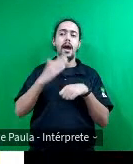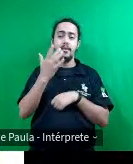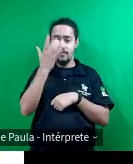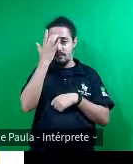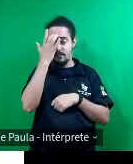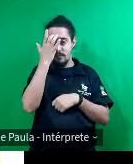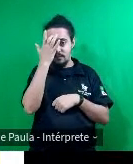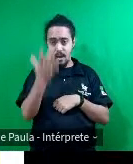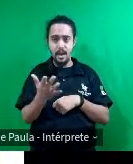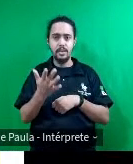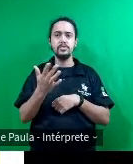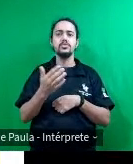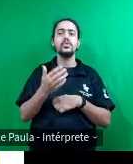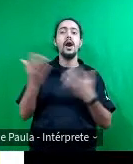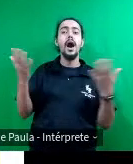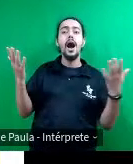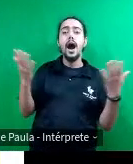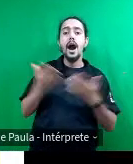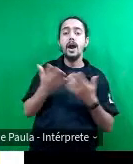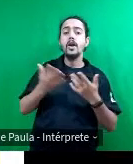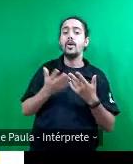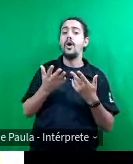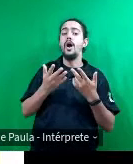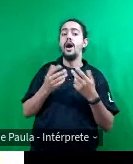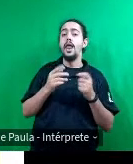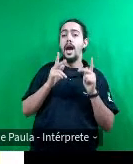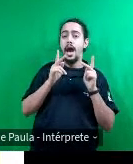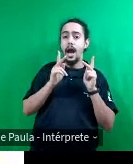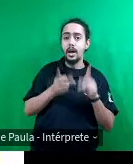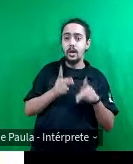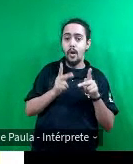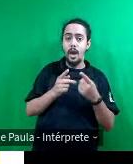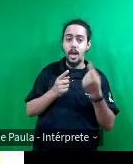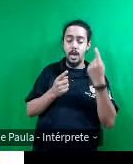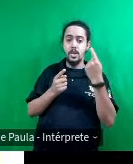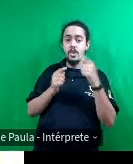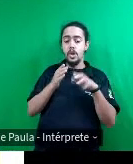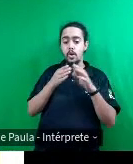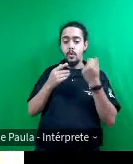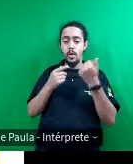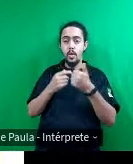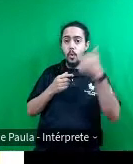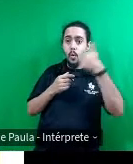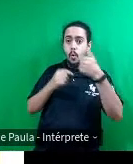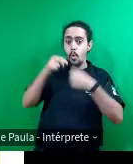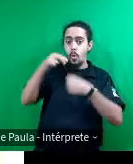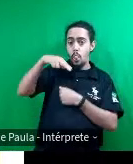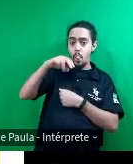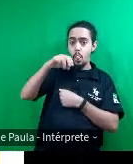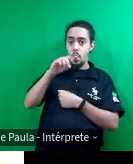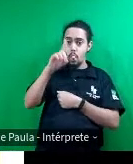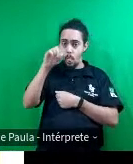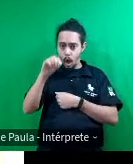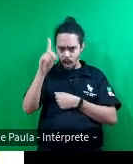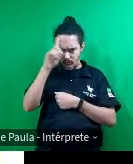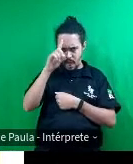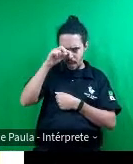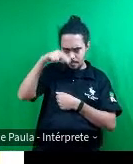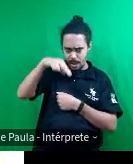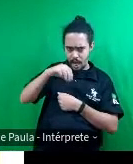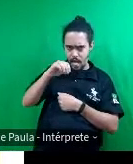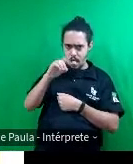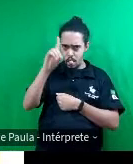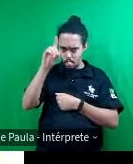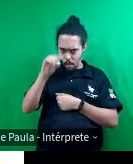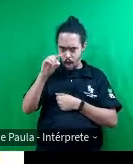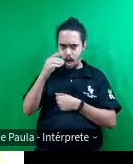corrente que agora aqui, ó, como a corrente que está entrando num nó, fiz questão já de apresentar esse conceito de nó, isso aqui é um nó, que é onde a